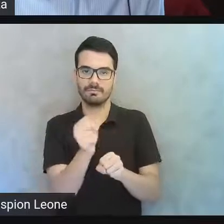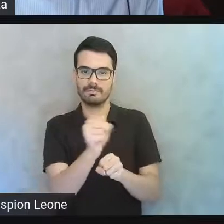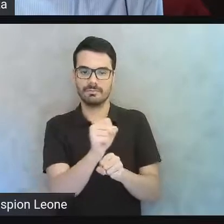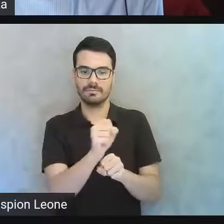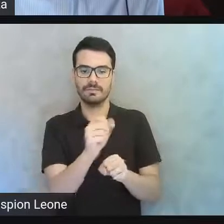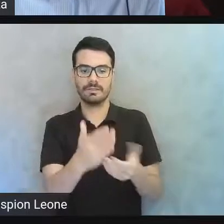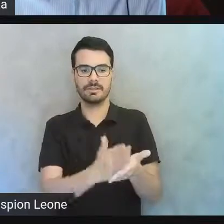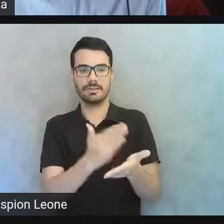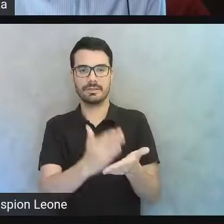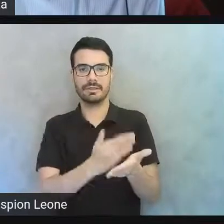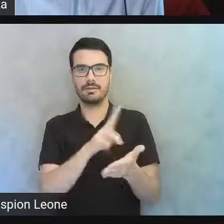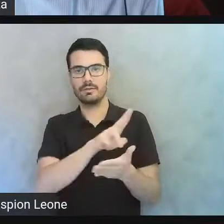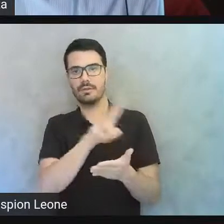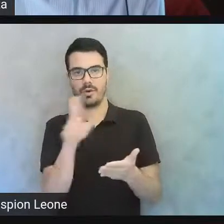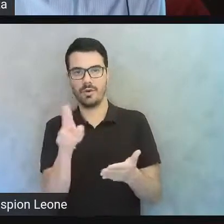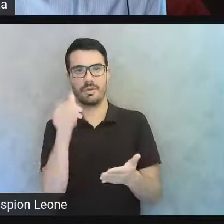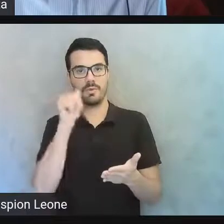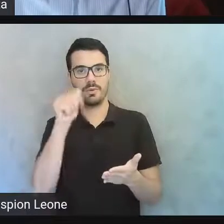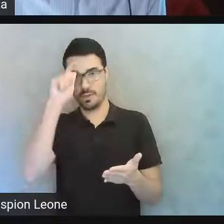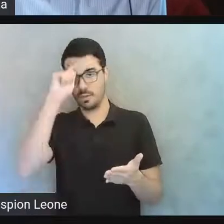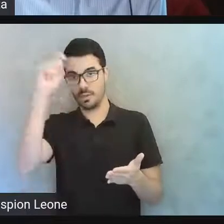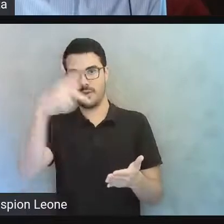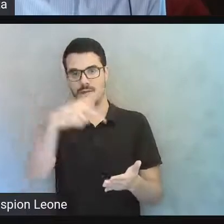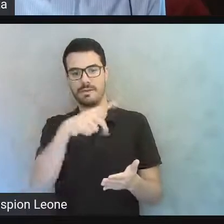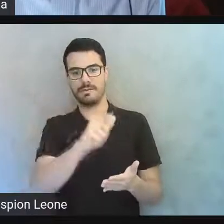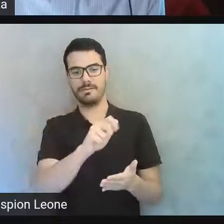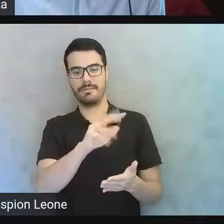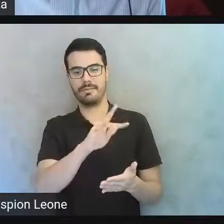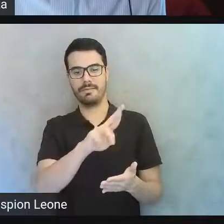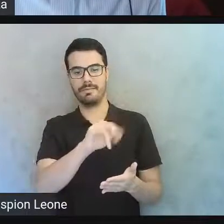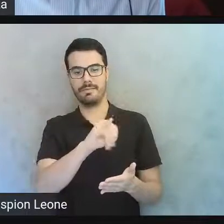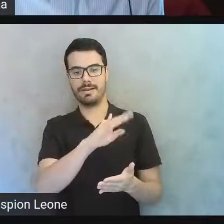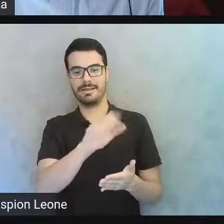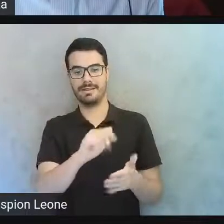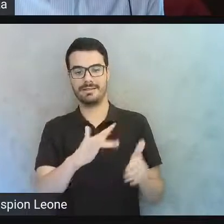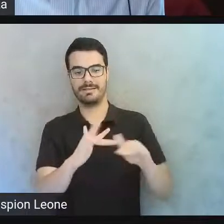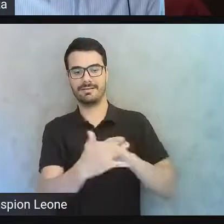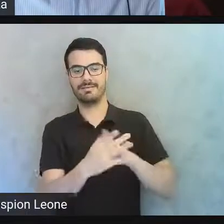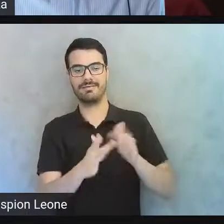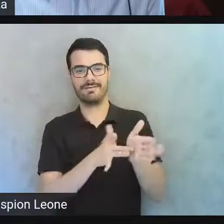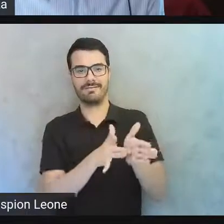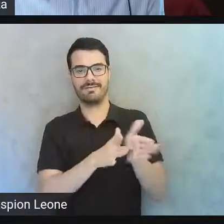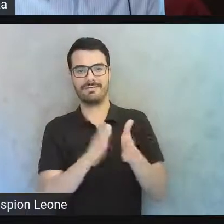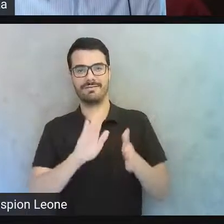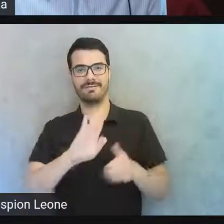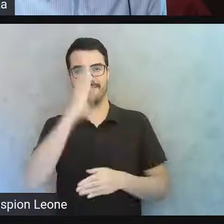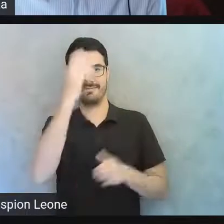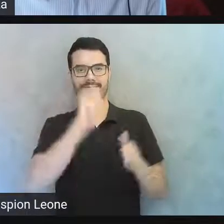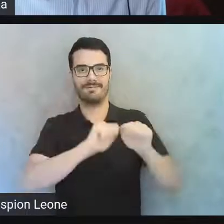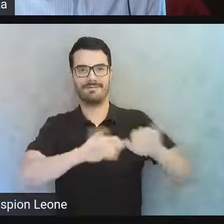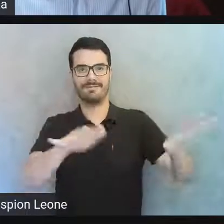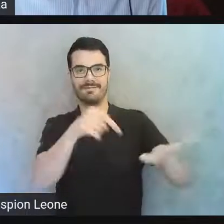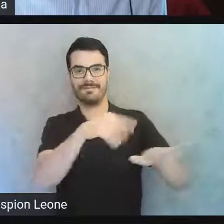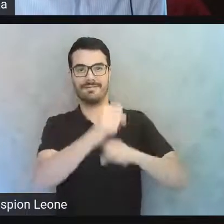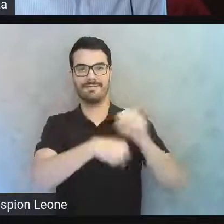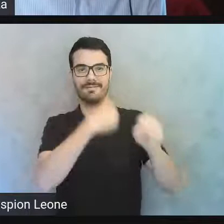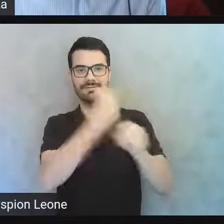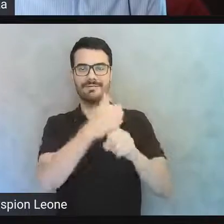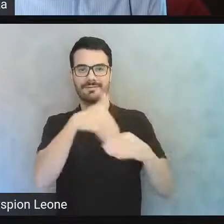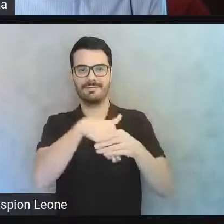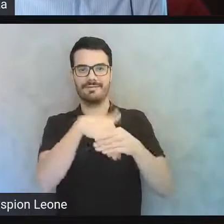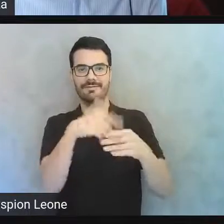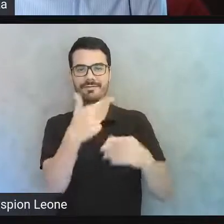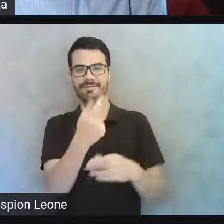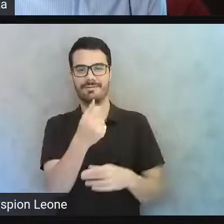livro da Patrícia Campos Melo sobre essa questão das fake news nas eleições de 2018. Não tenho dúvida